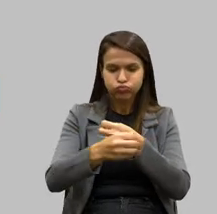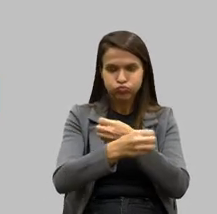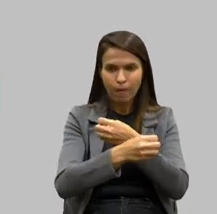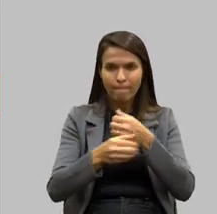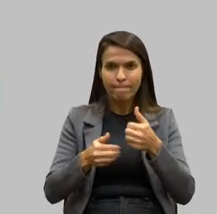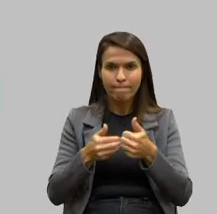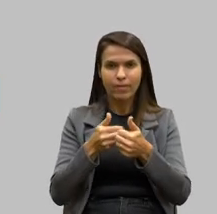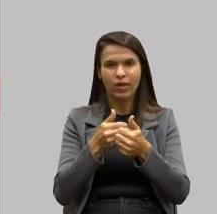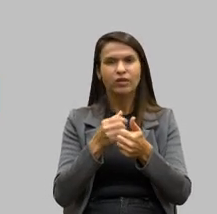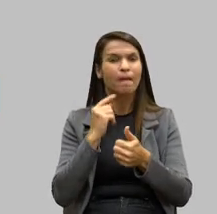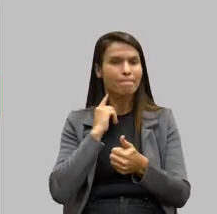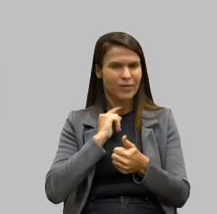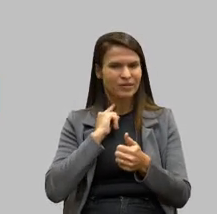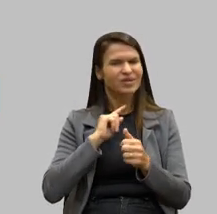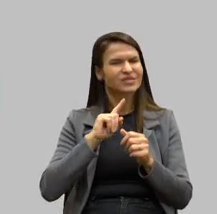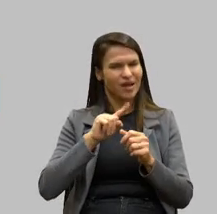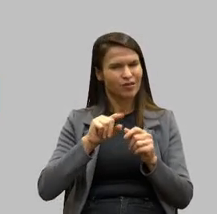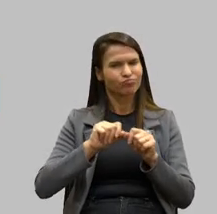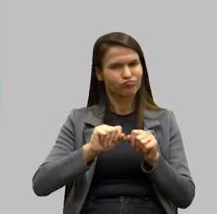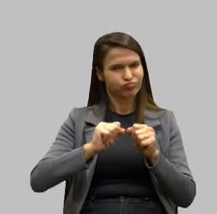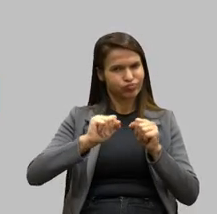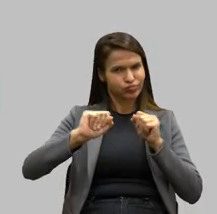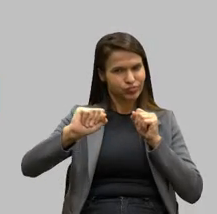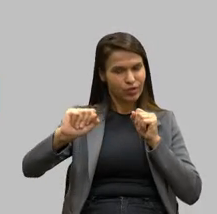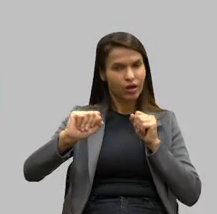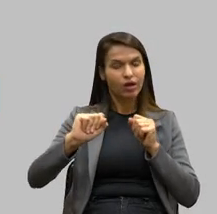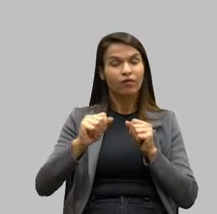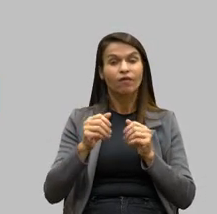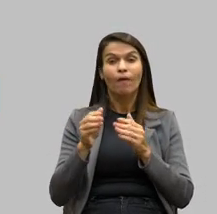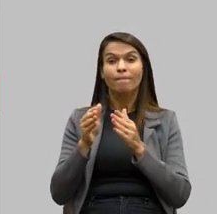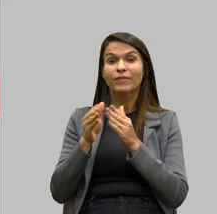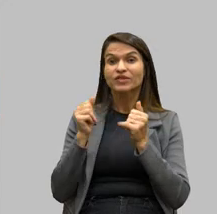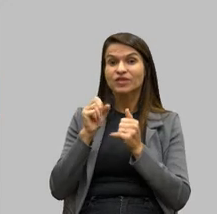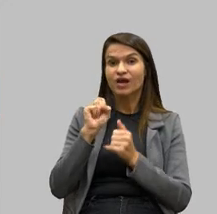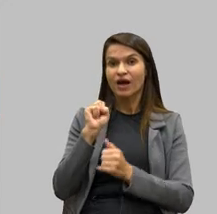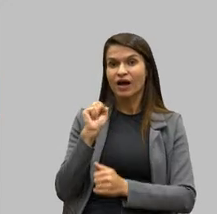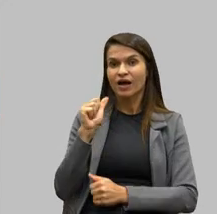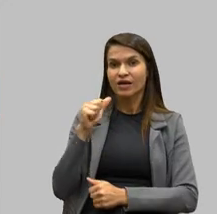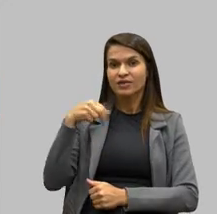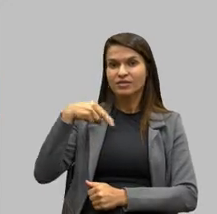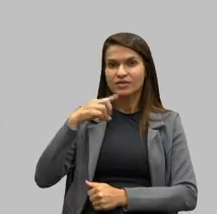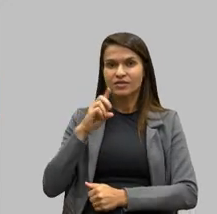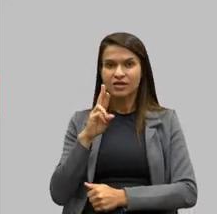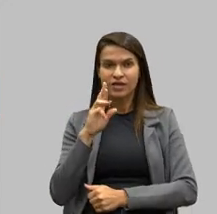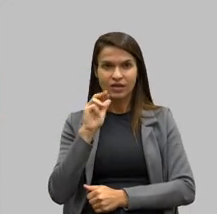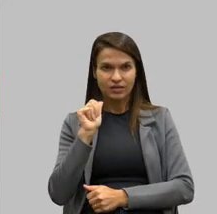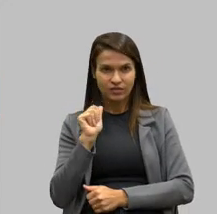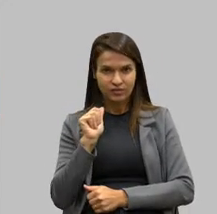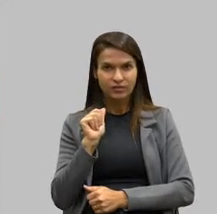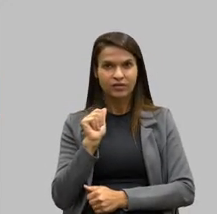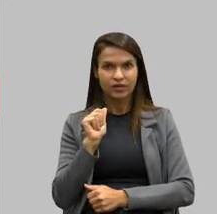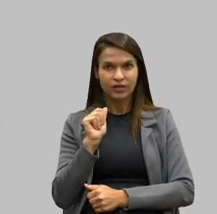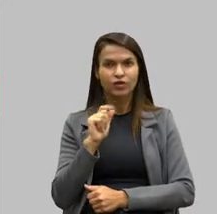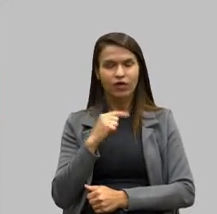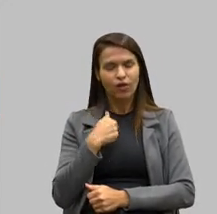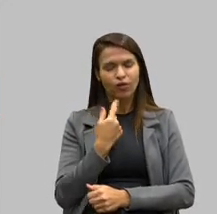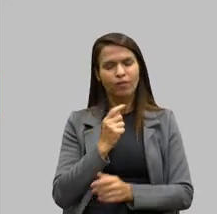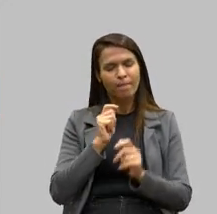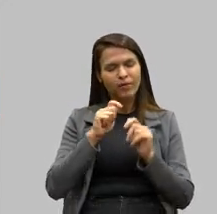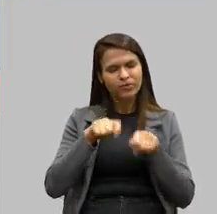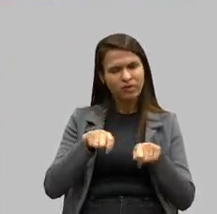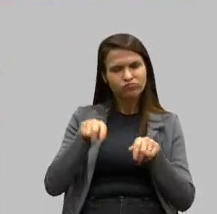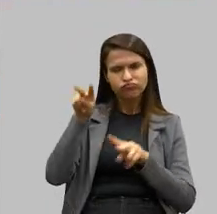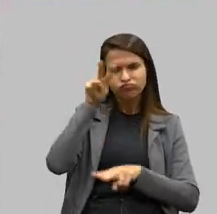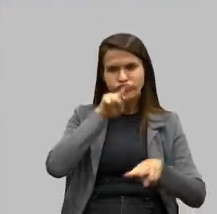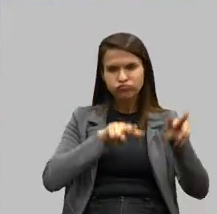porque Minas é muito extenso. Vou pedir à Sandra, o Lucas vai ligar para a Sandra, já está ali, porque a gente vai poder fazer essa análise.